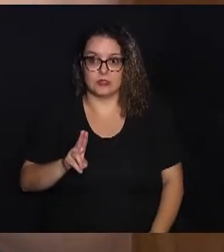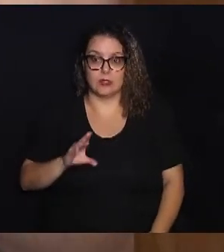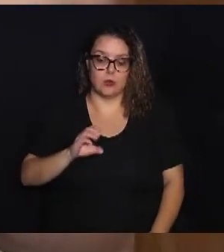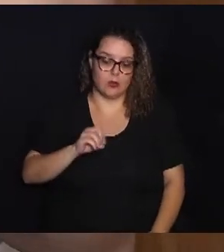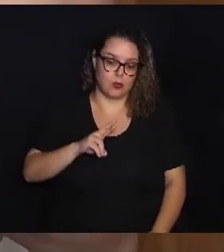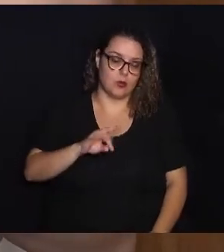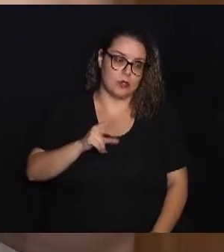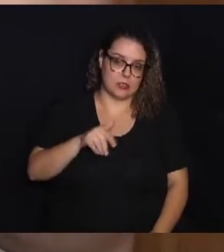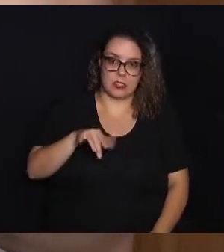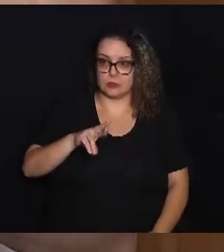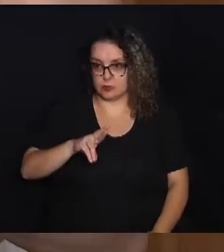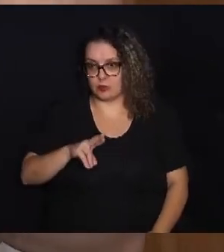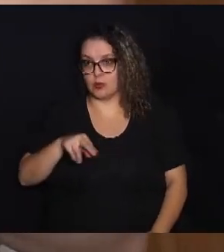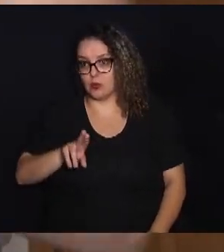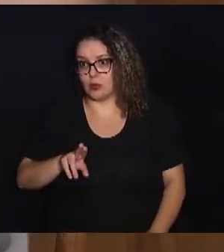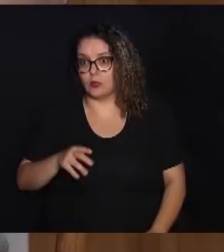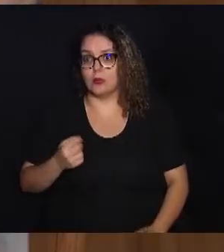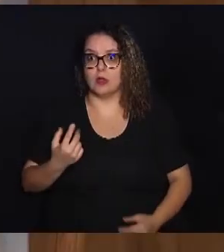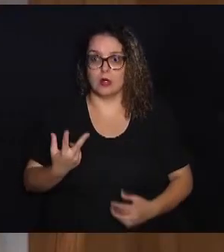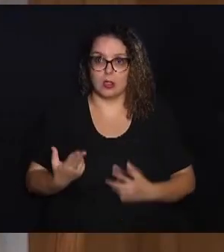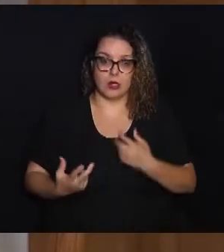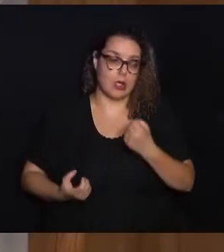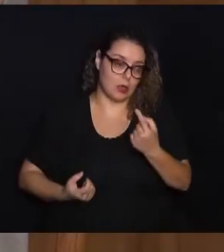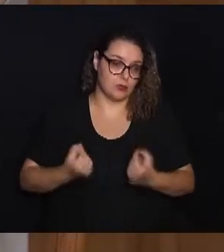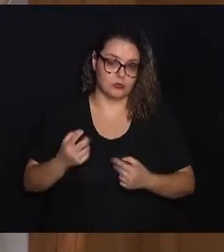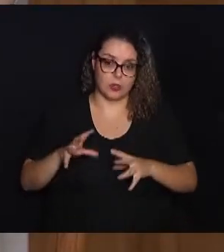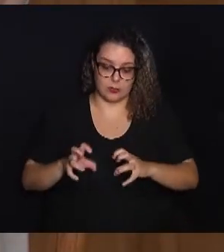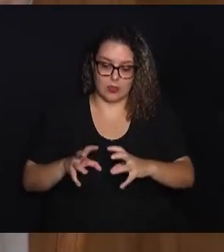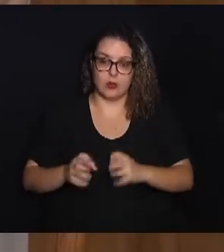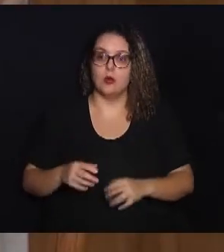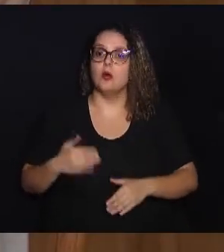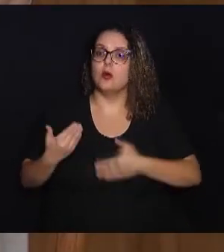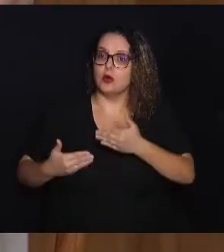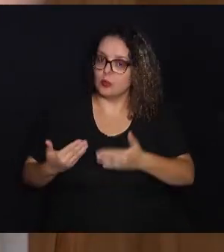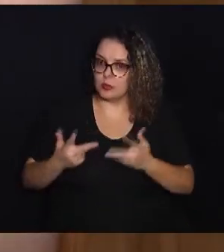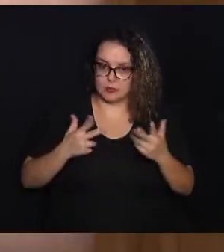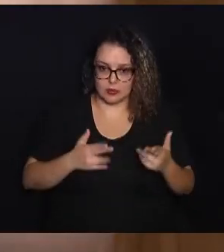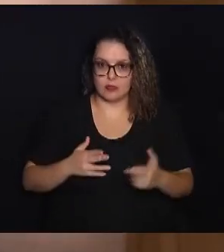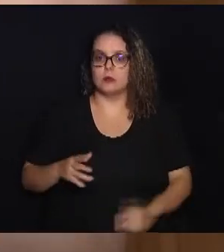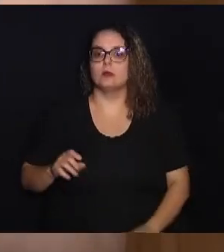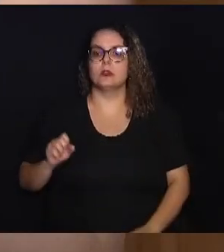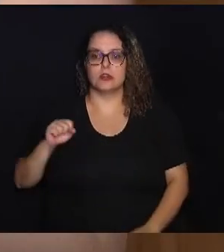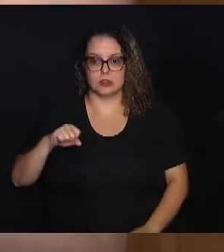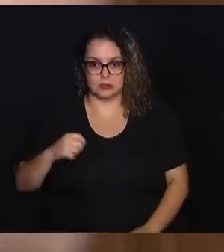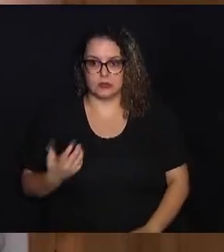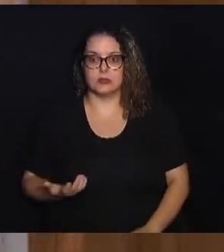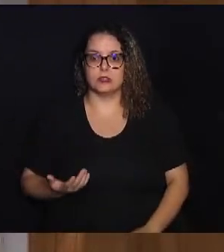E a pessoa que quer fazer, por exemplo, um formato cilíndrico, tem que também passar por esse processo.